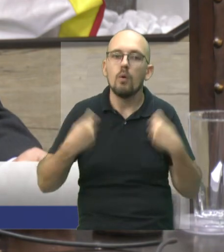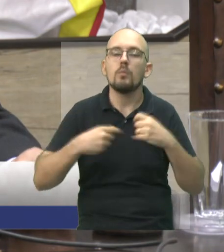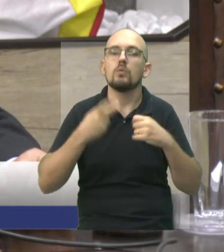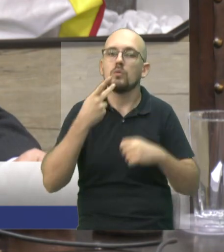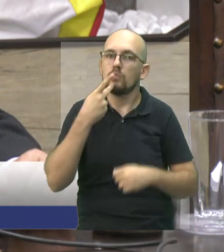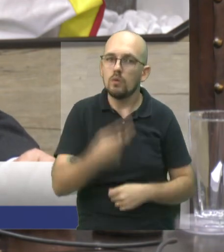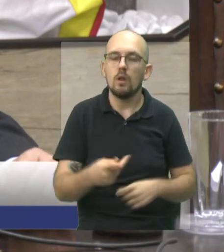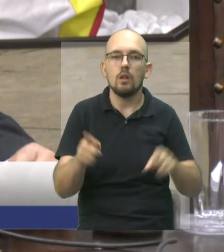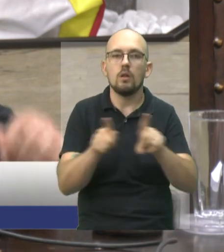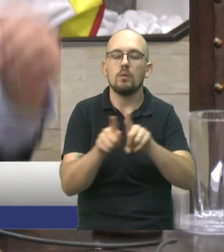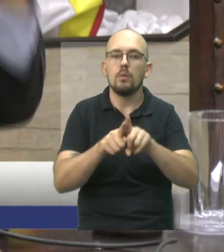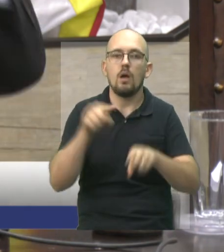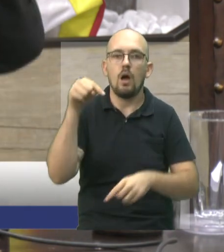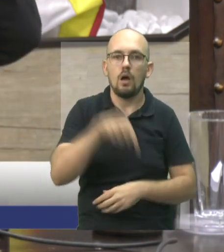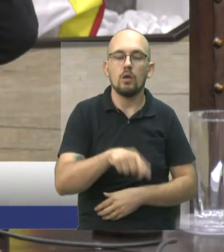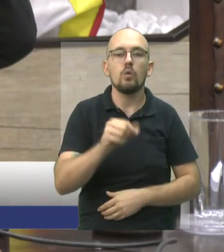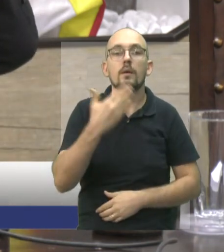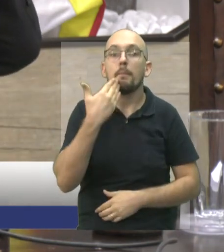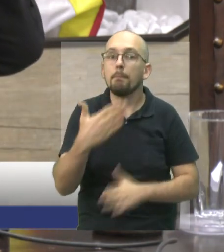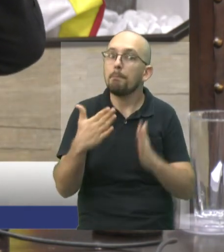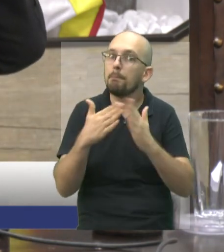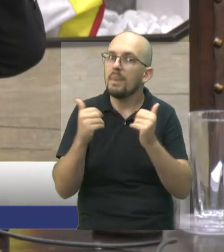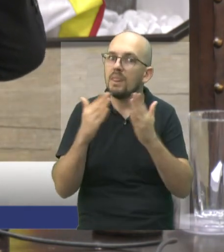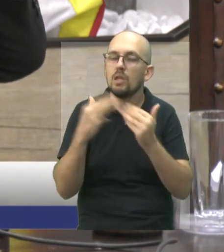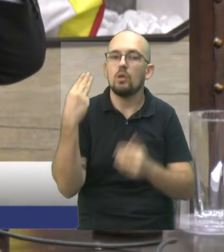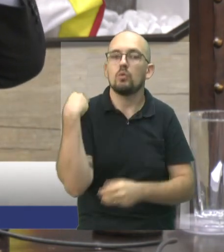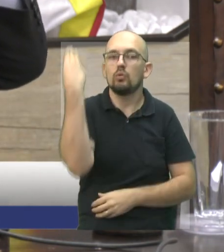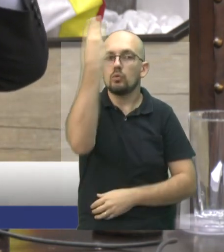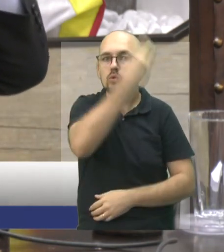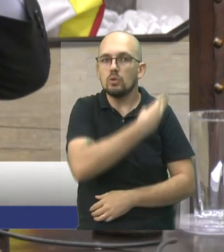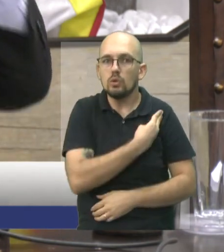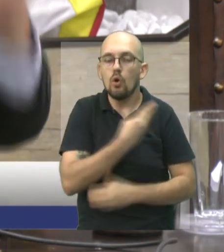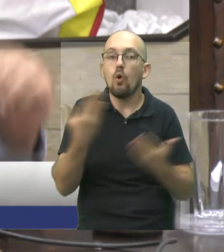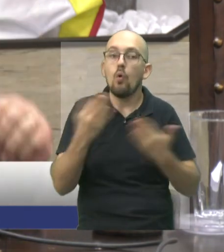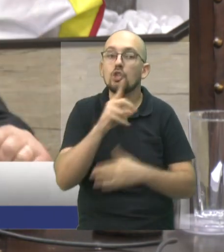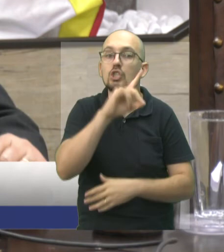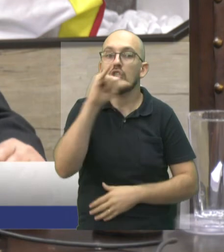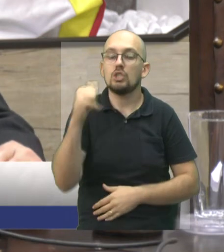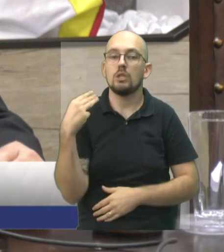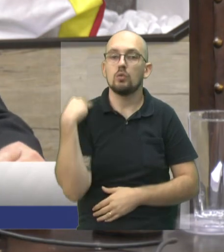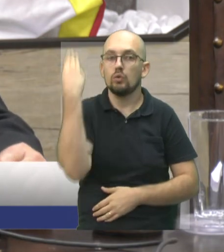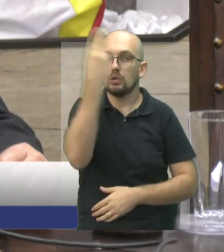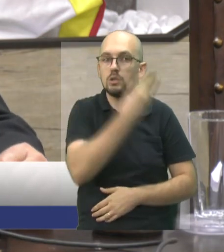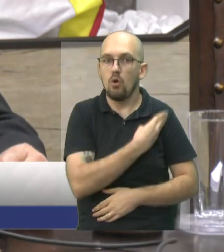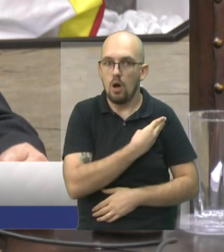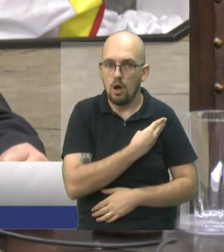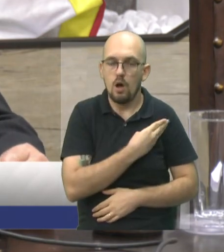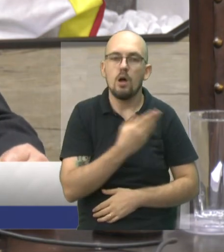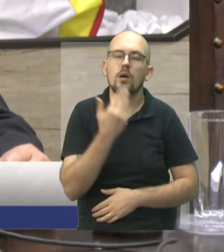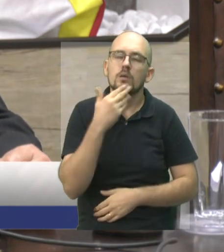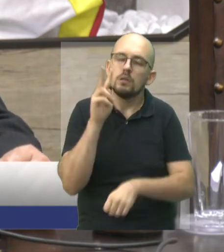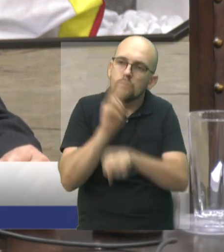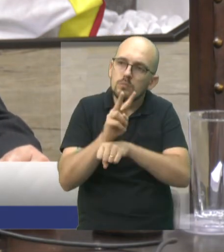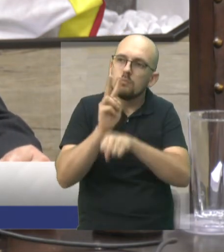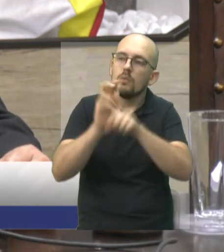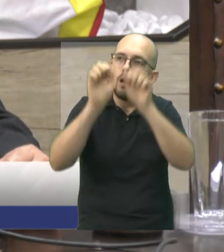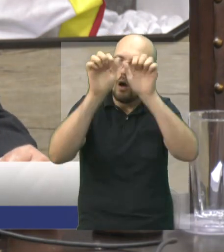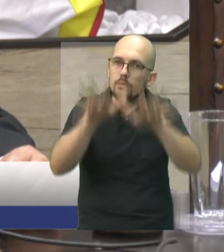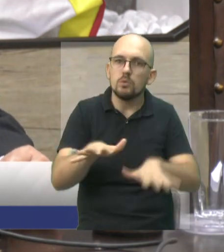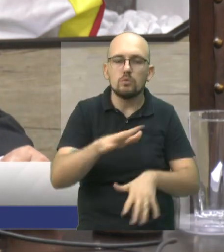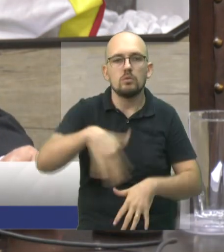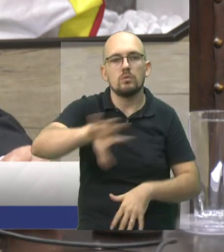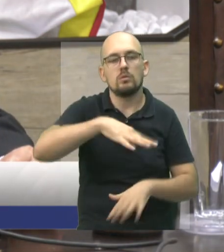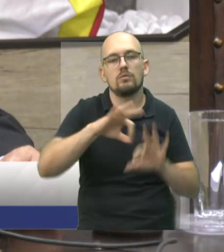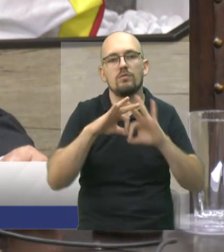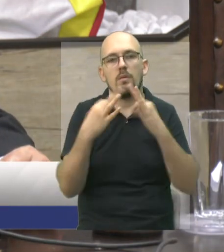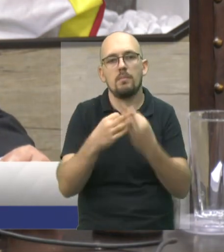fazer aqui e pedir muito a Nossa Senhora, que hoje é o dia dela, para que ela proteja e ilumine a família